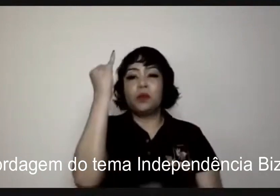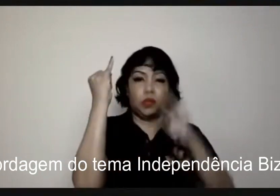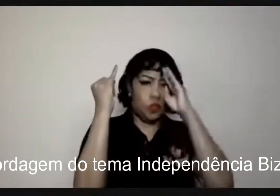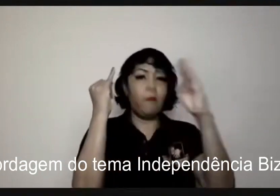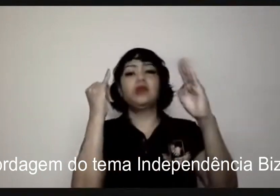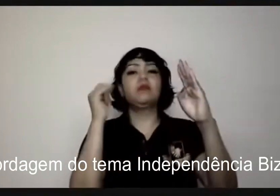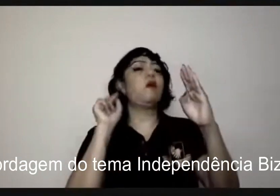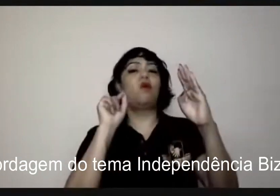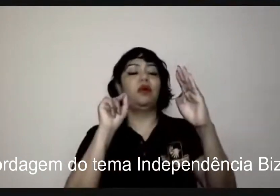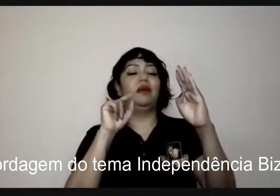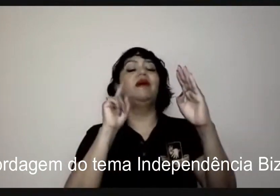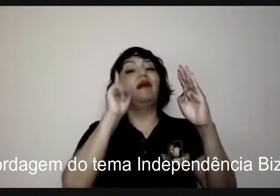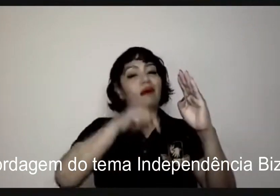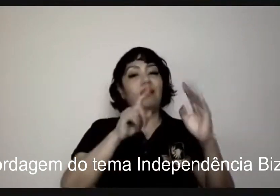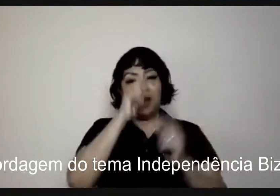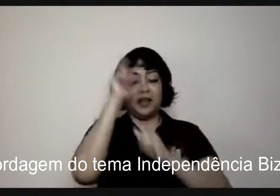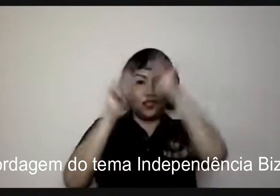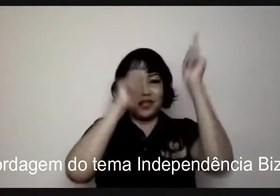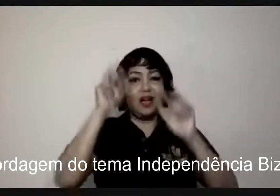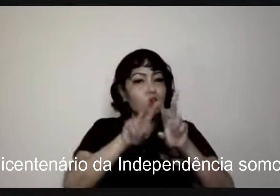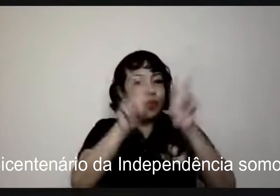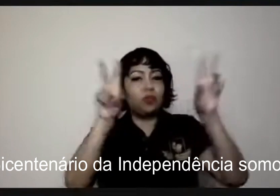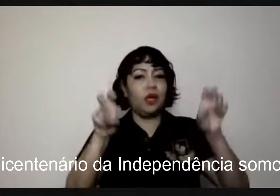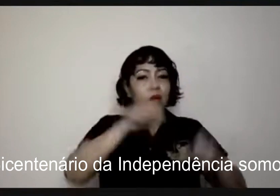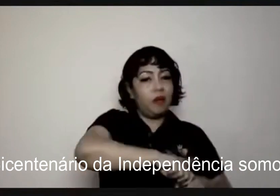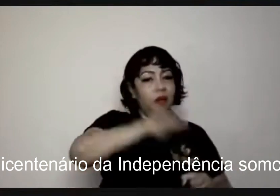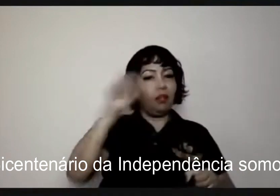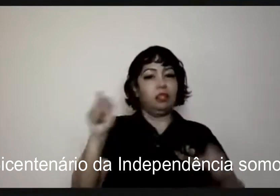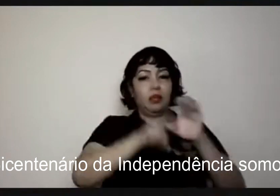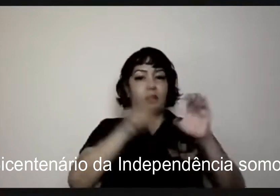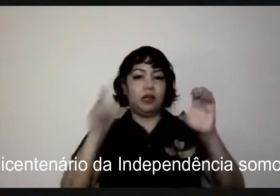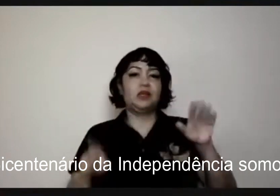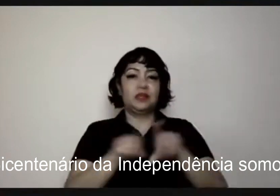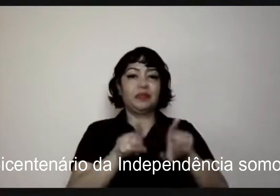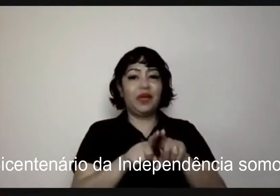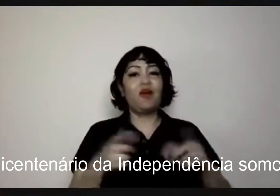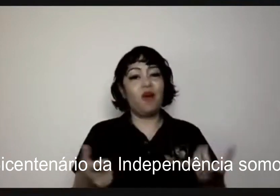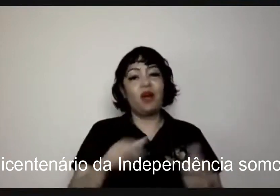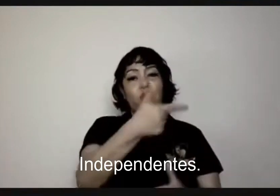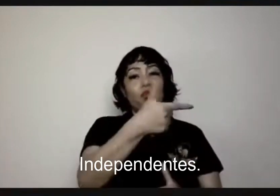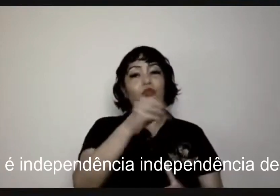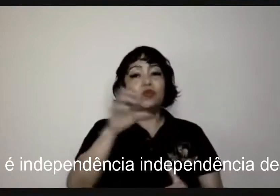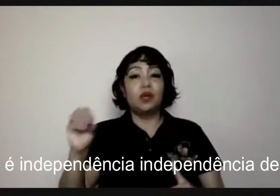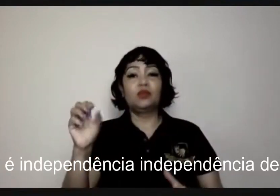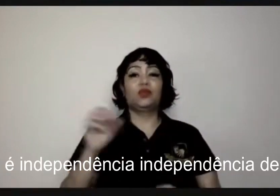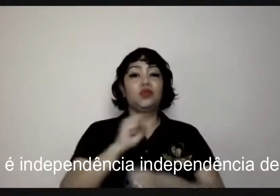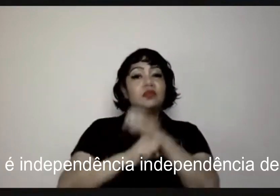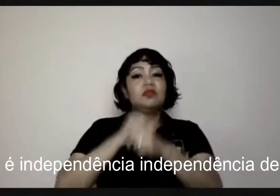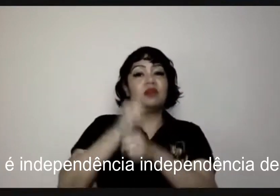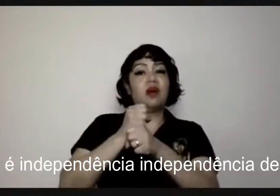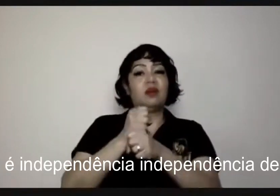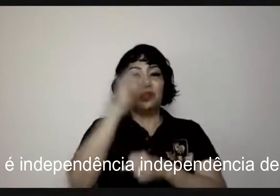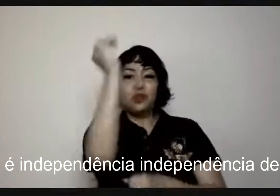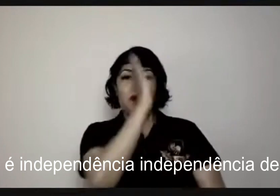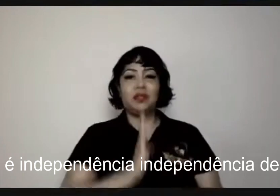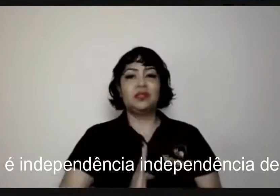do tema independência, no bicentenário da independência. Somos independentes? O que